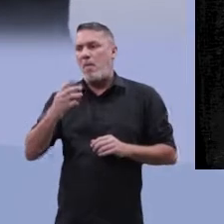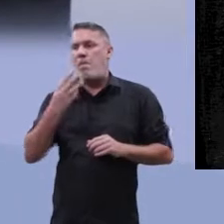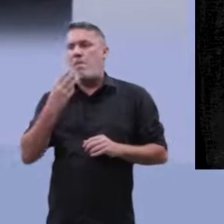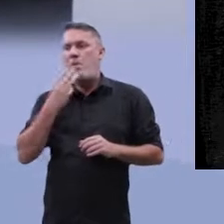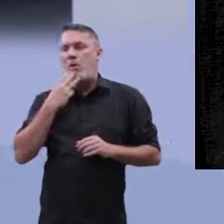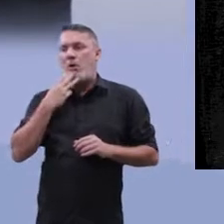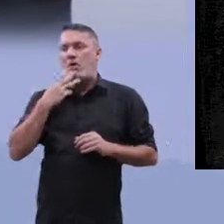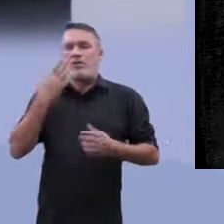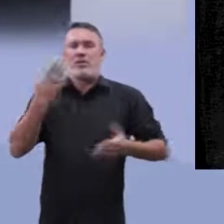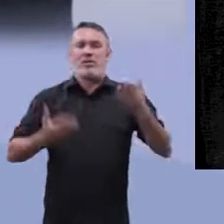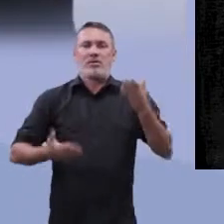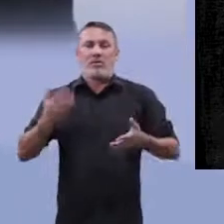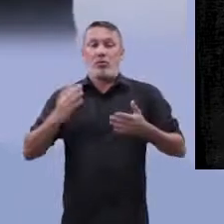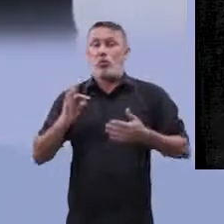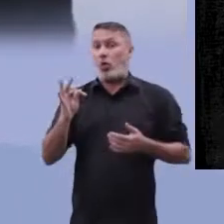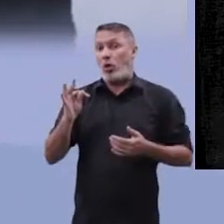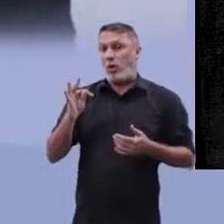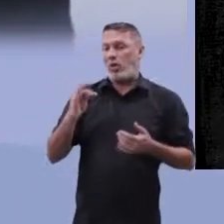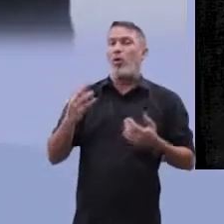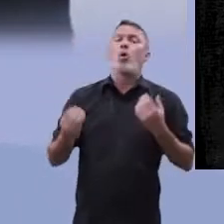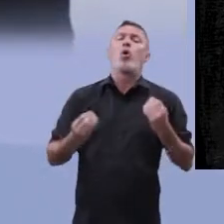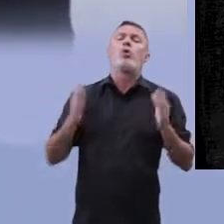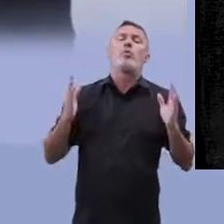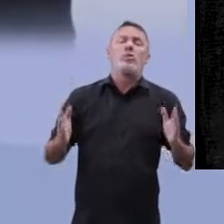4,129 milhões. Beleza?